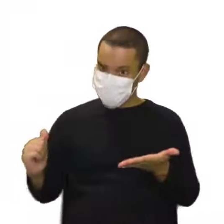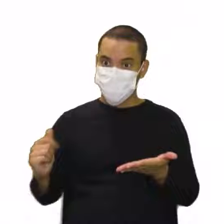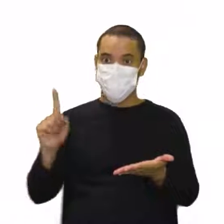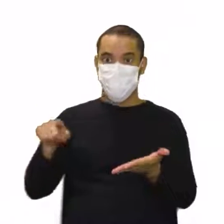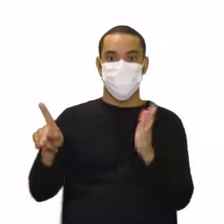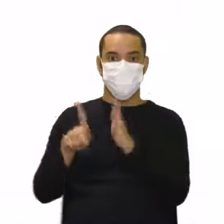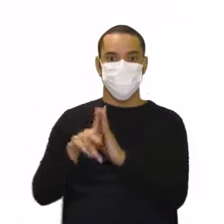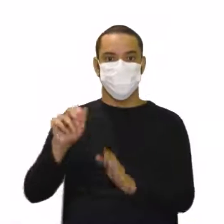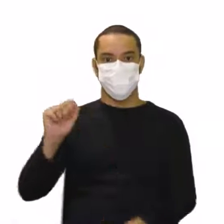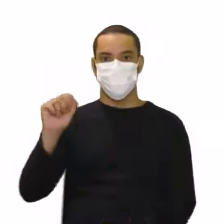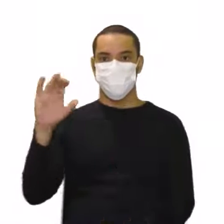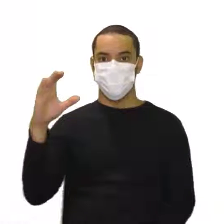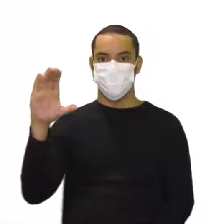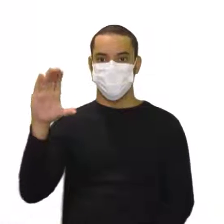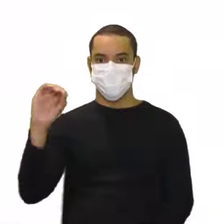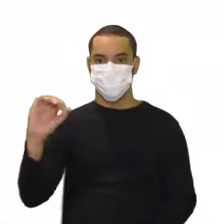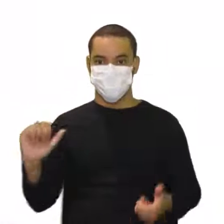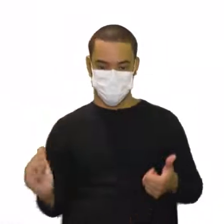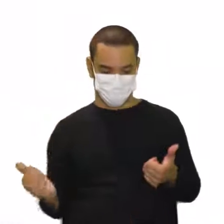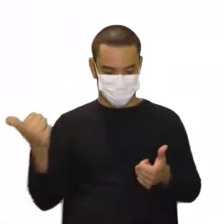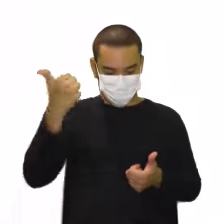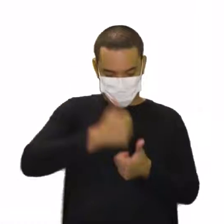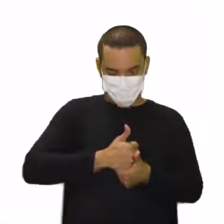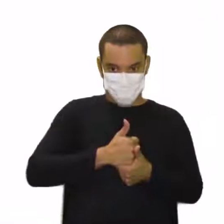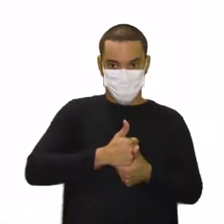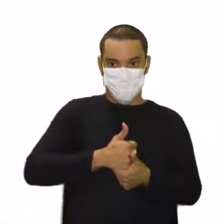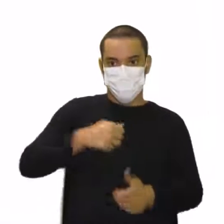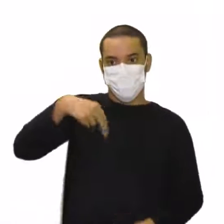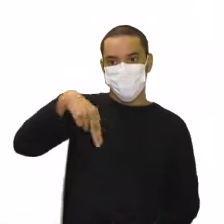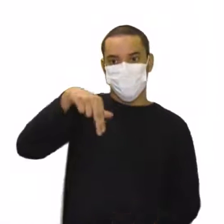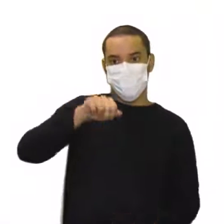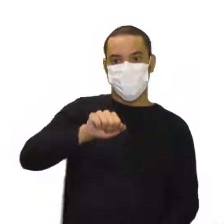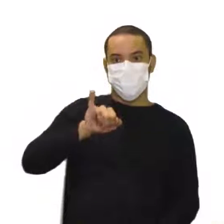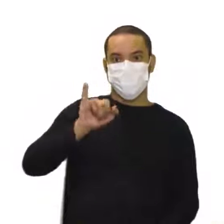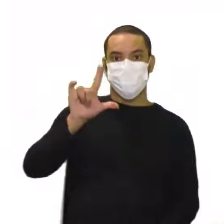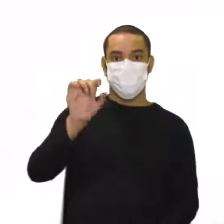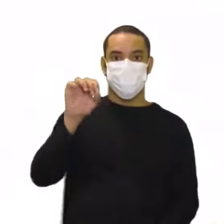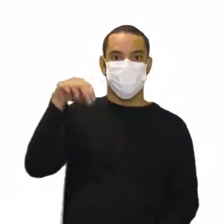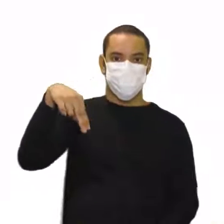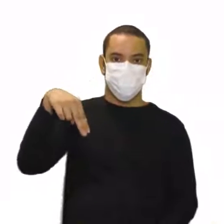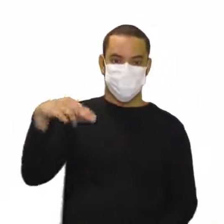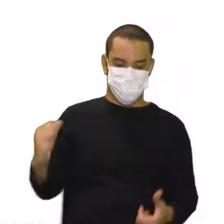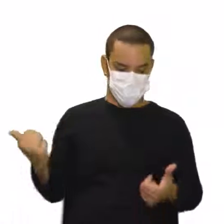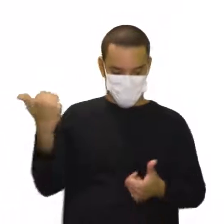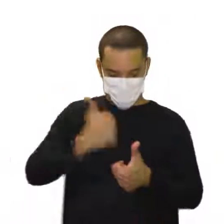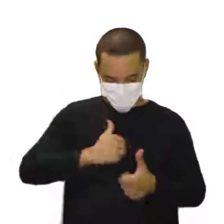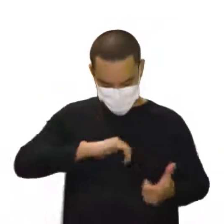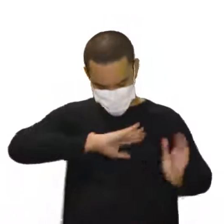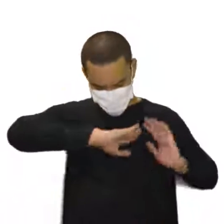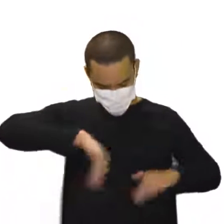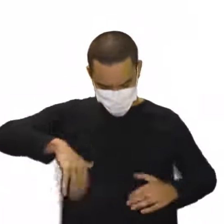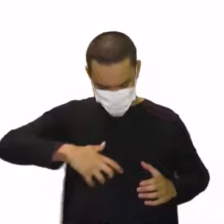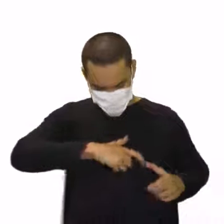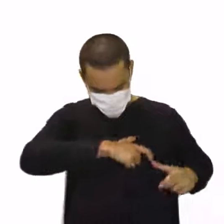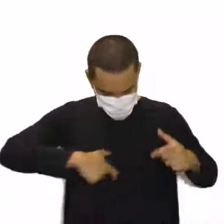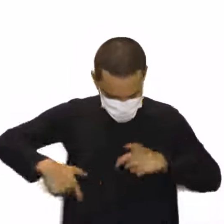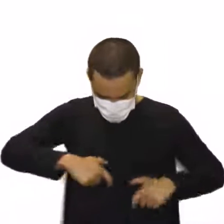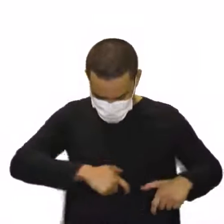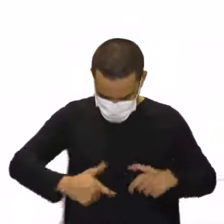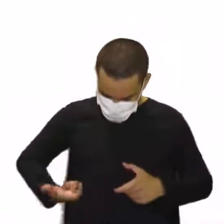de aço, por outras feitas de nylon, né, como se elas fossem plásticas ali. Com o uso dessas